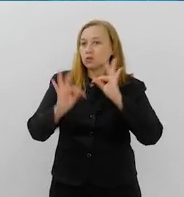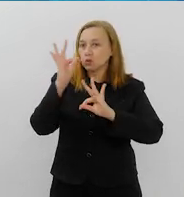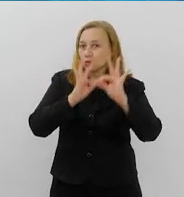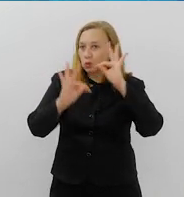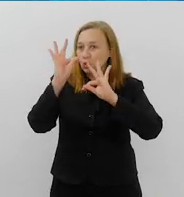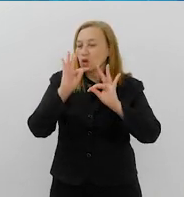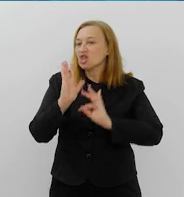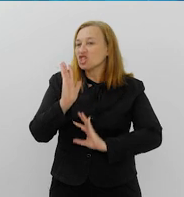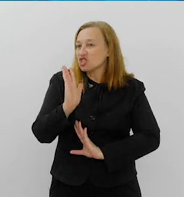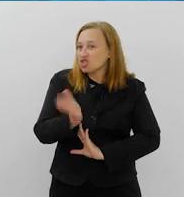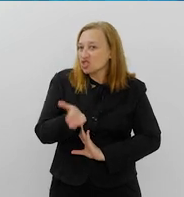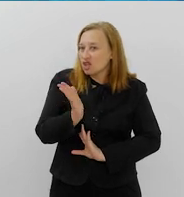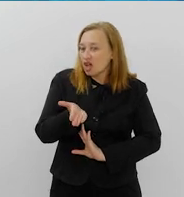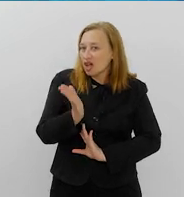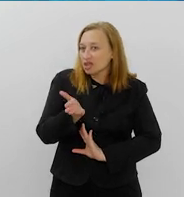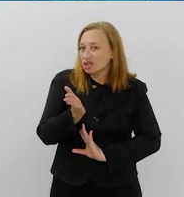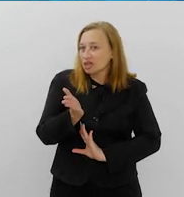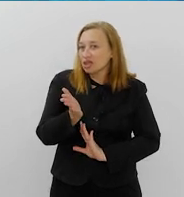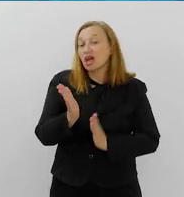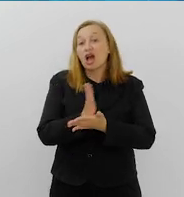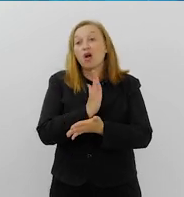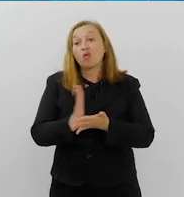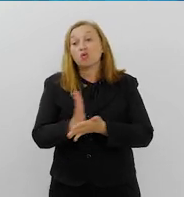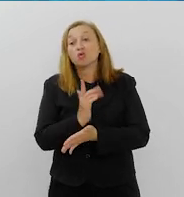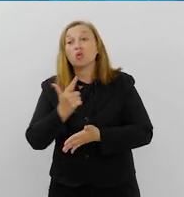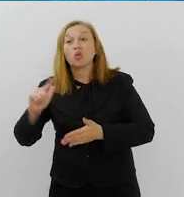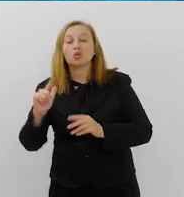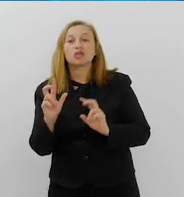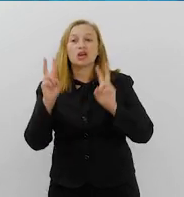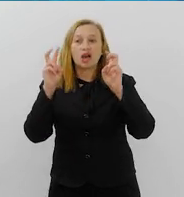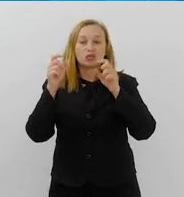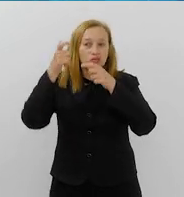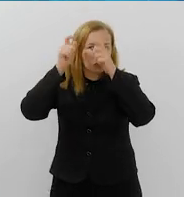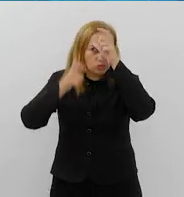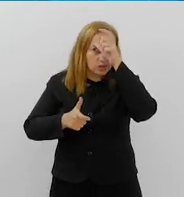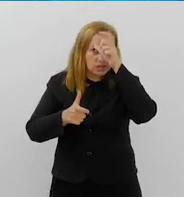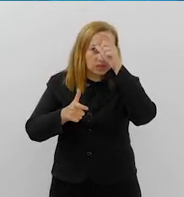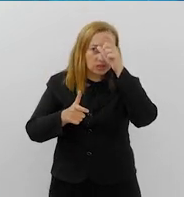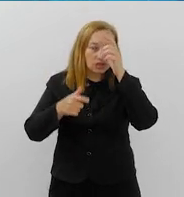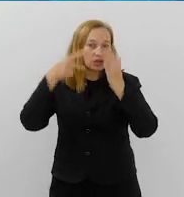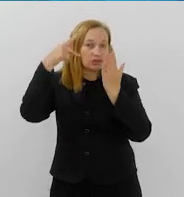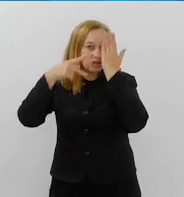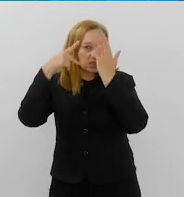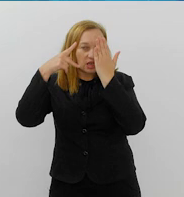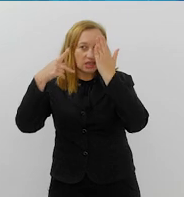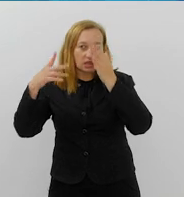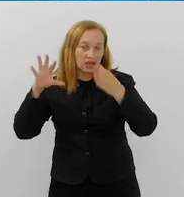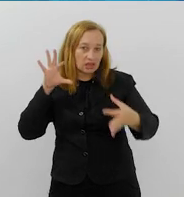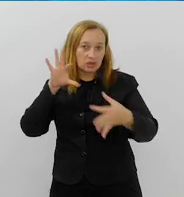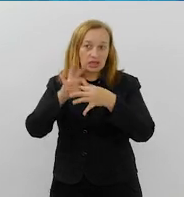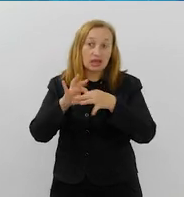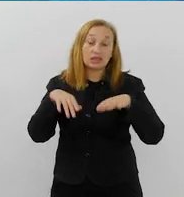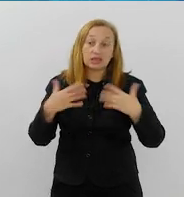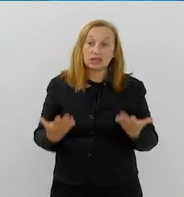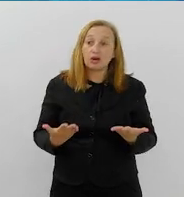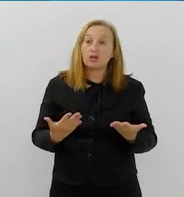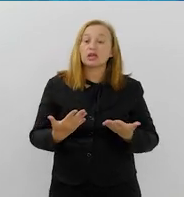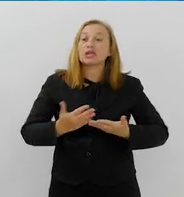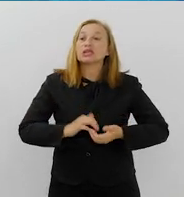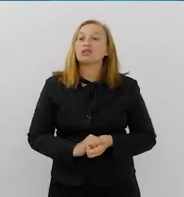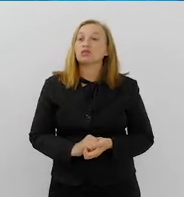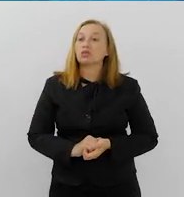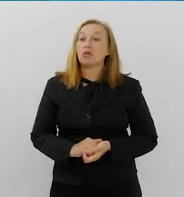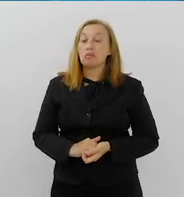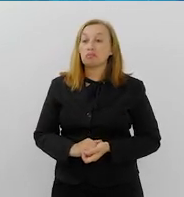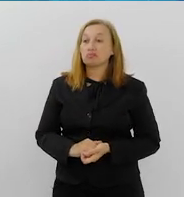vem com algumas outras questões de transtornos psiquiátricos associados. Então, se eu estou